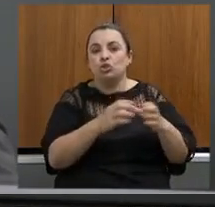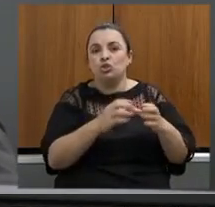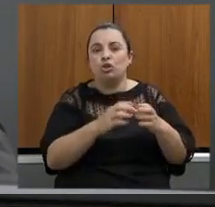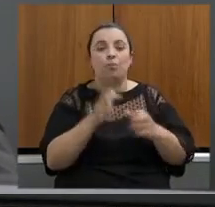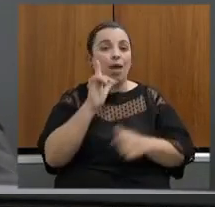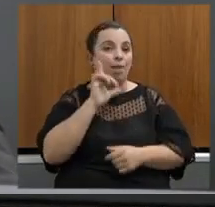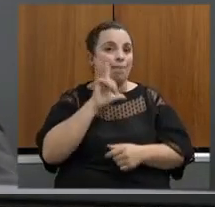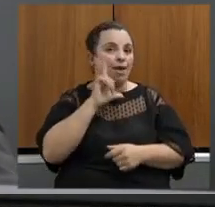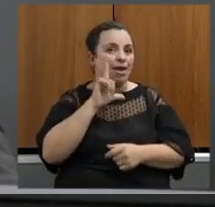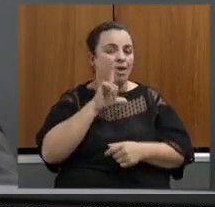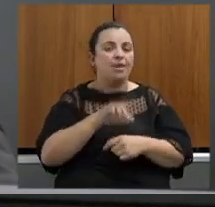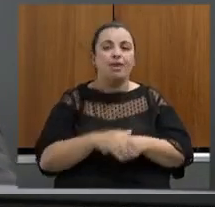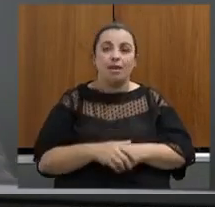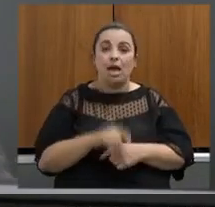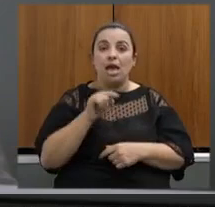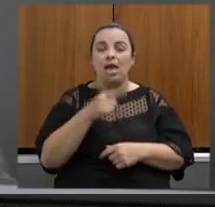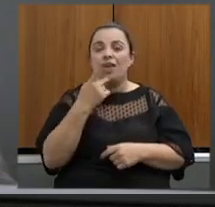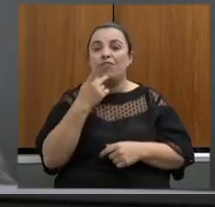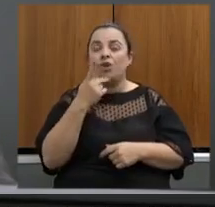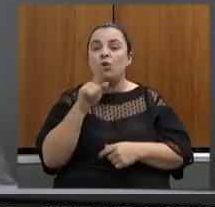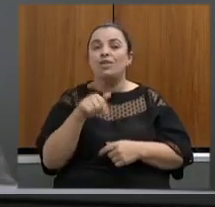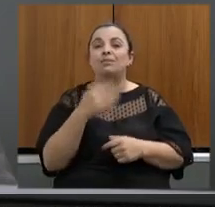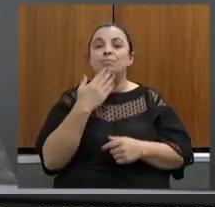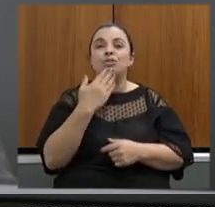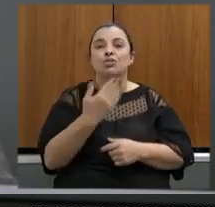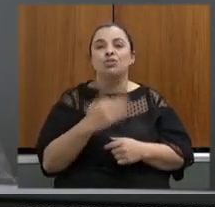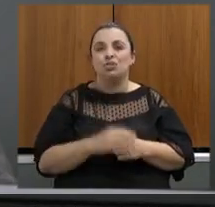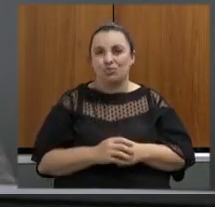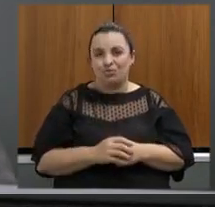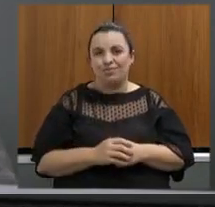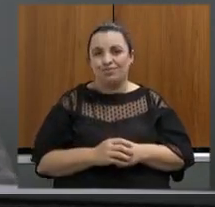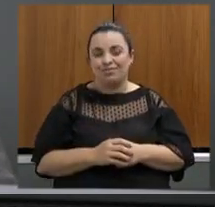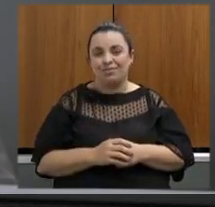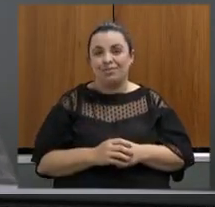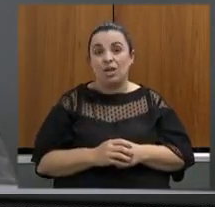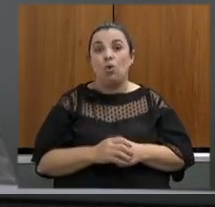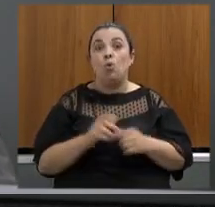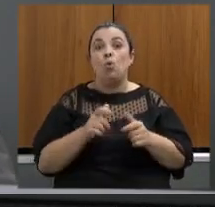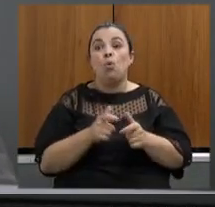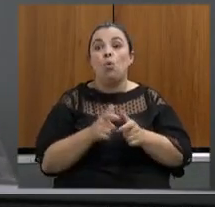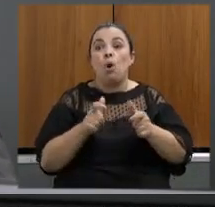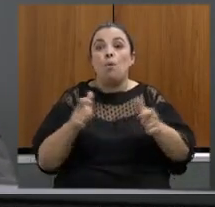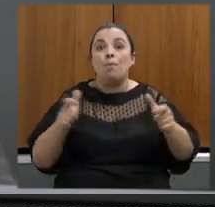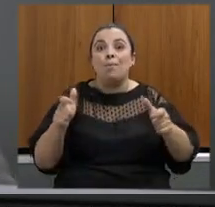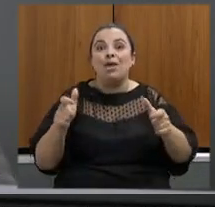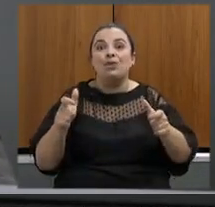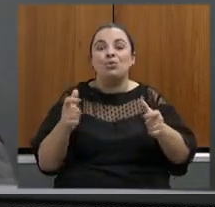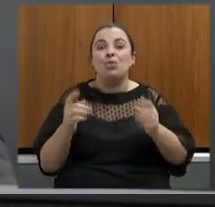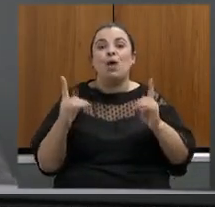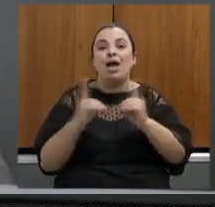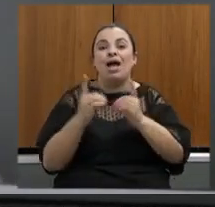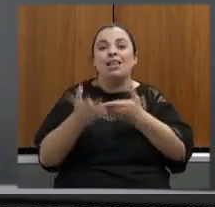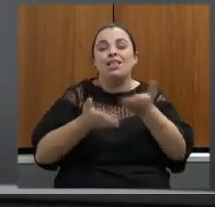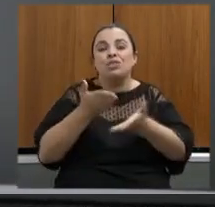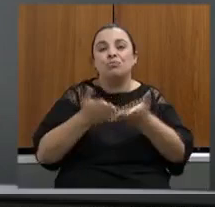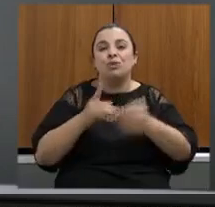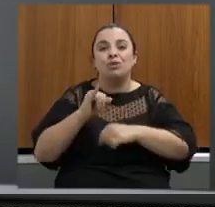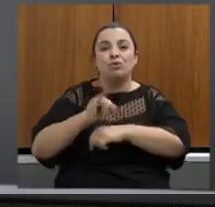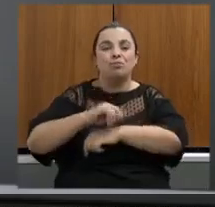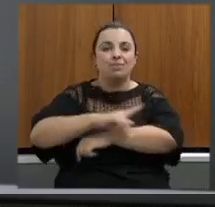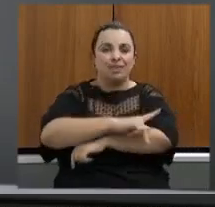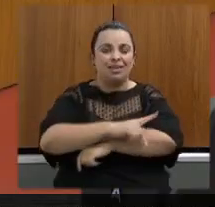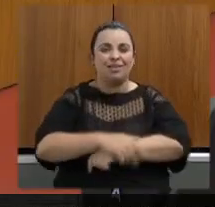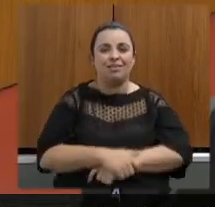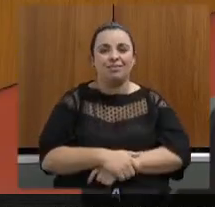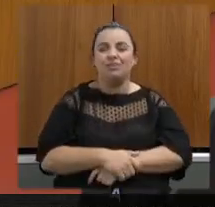ele veio fazer exatamente esse pleito o secretário o aumento no atendimento para o IPSEMG eu